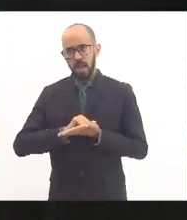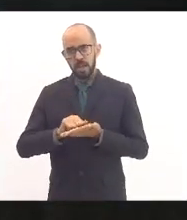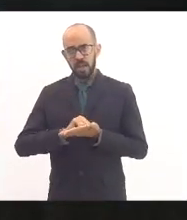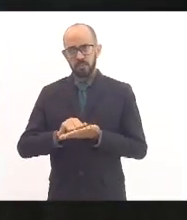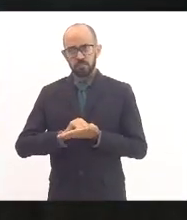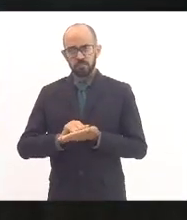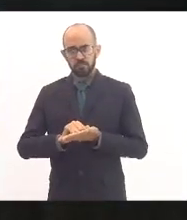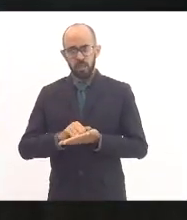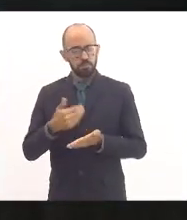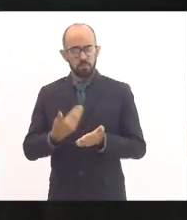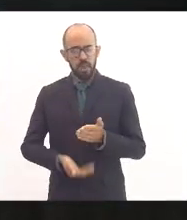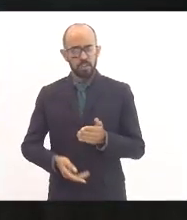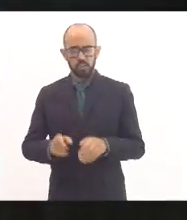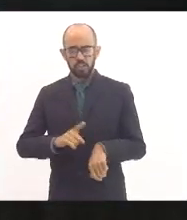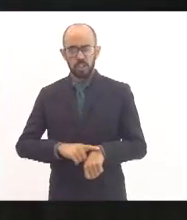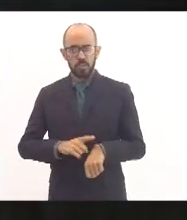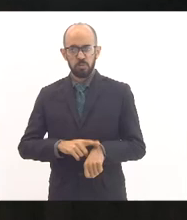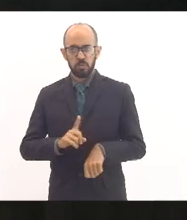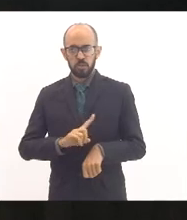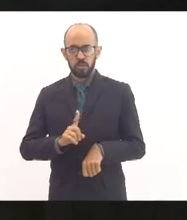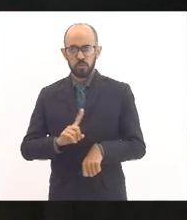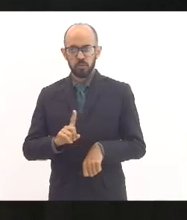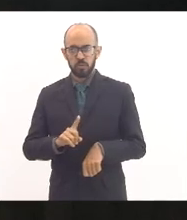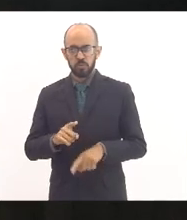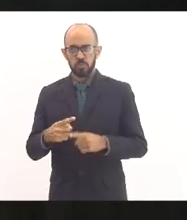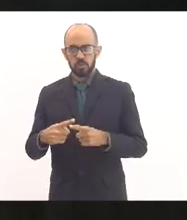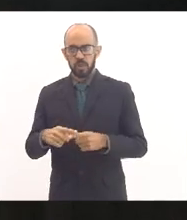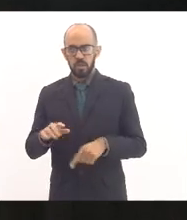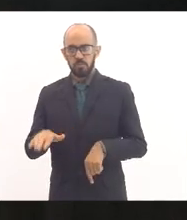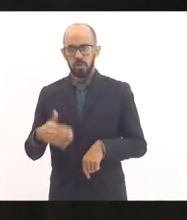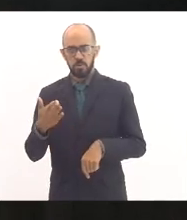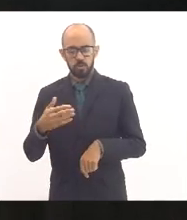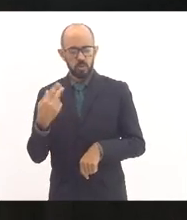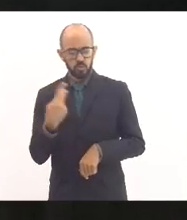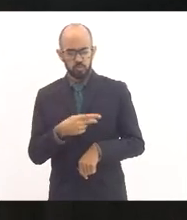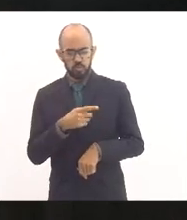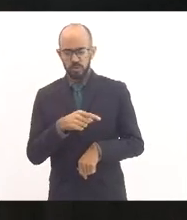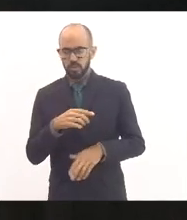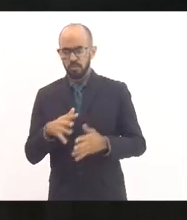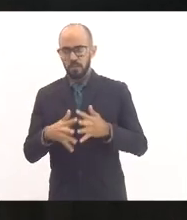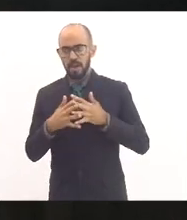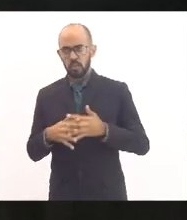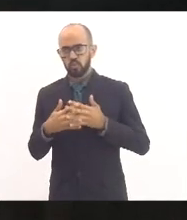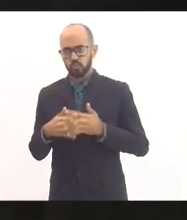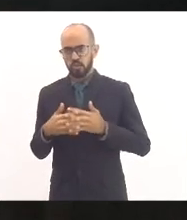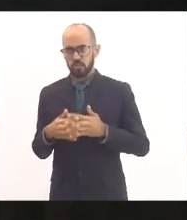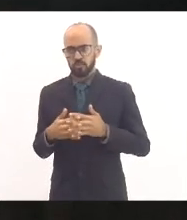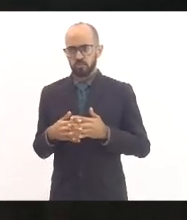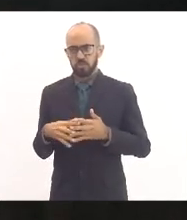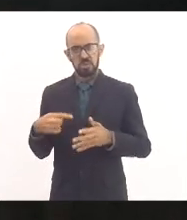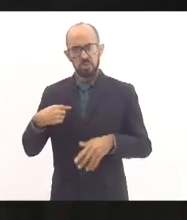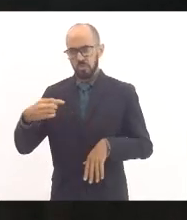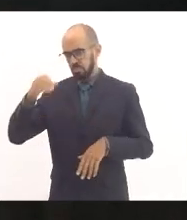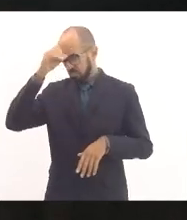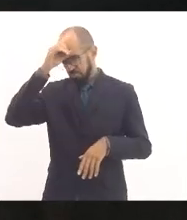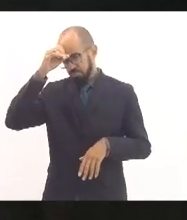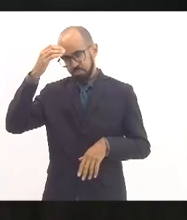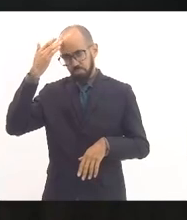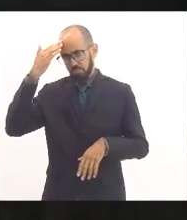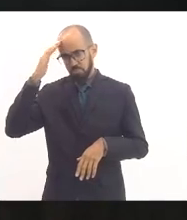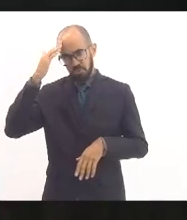tempo falando essa besteira não e à promoção de vocês uma zona a bagunça que nem eu me entendo pode ao momento